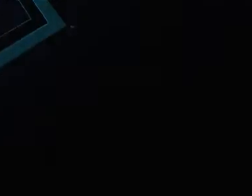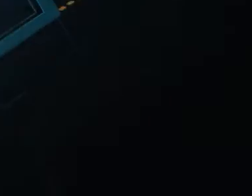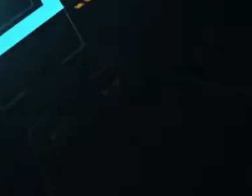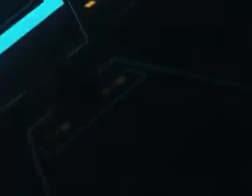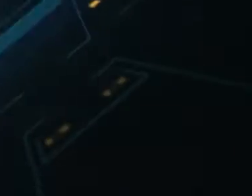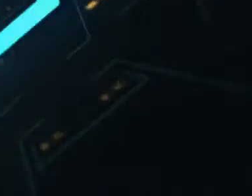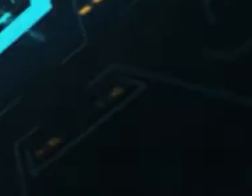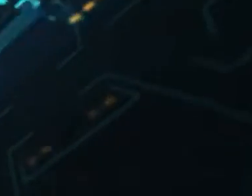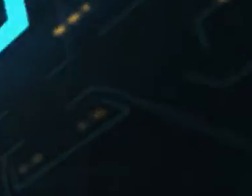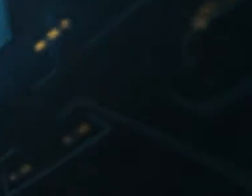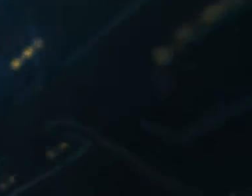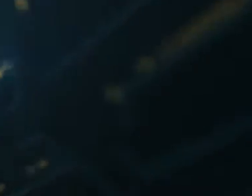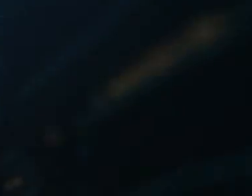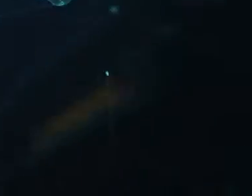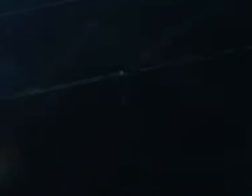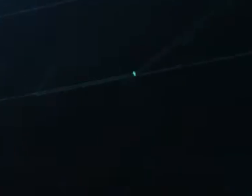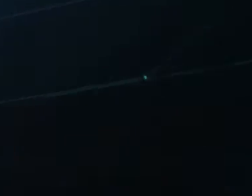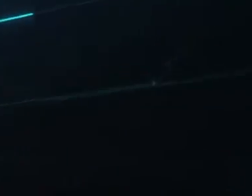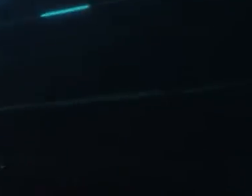E aí